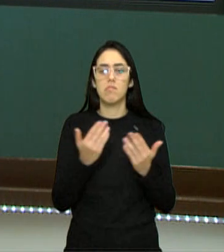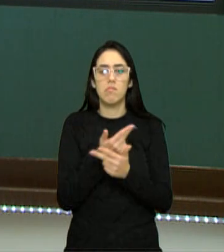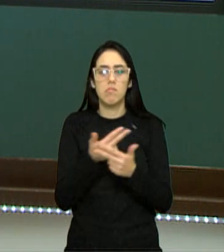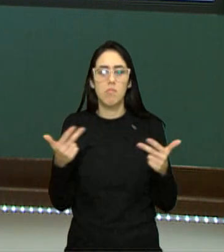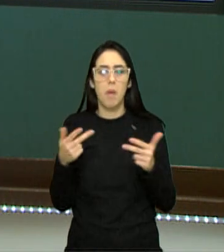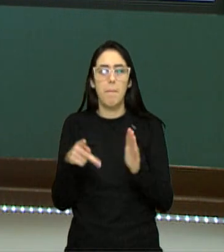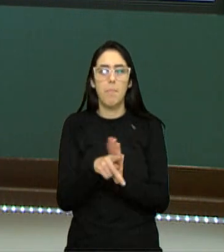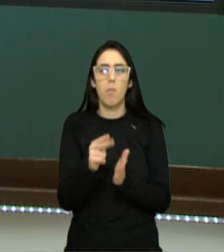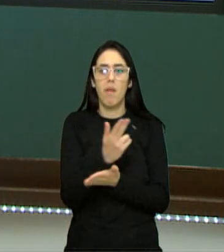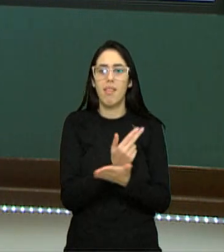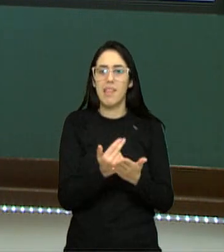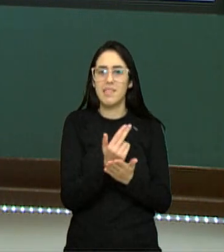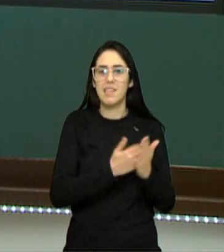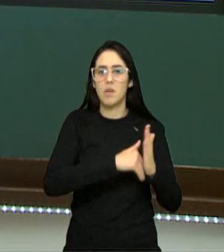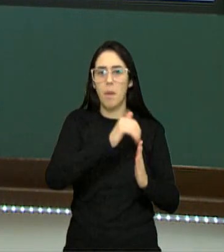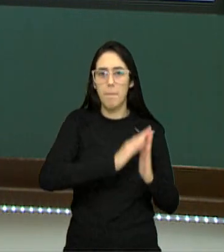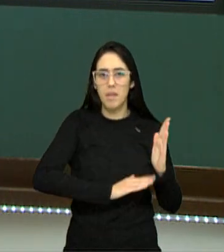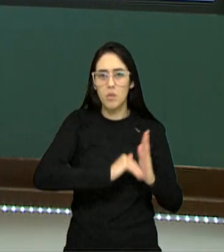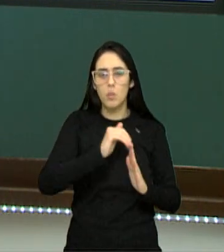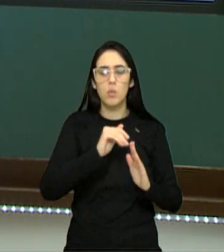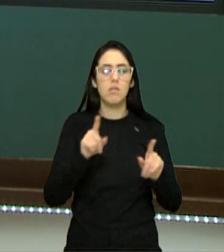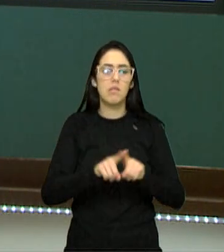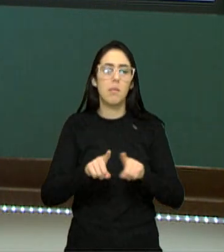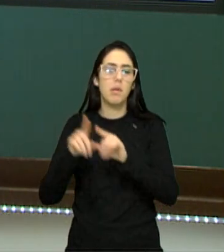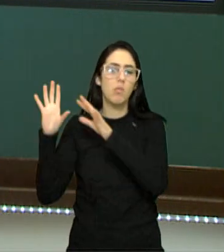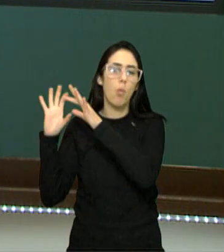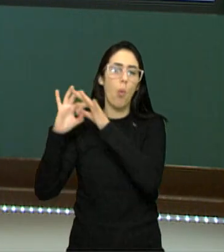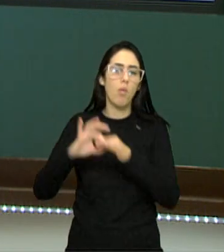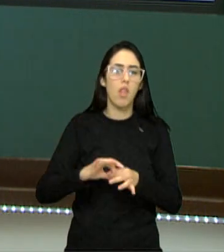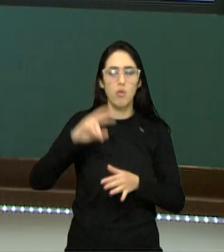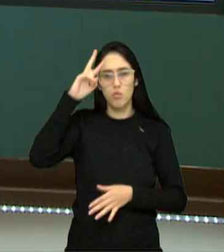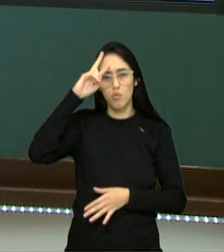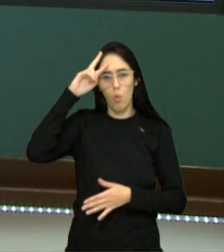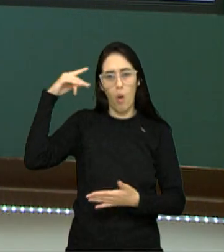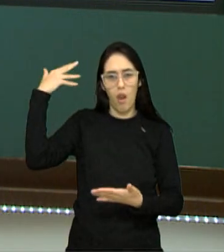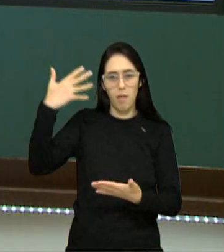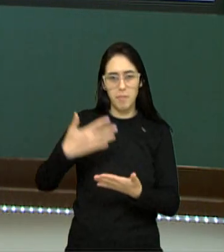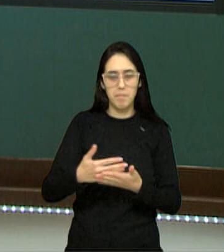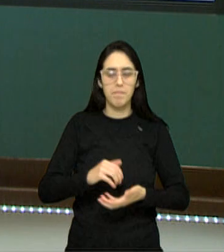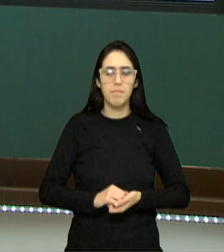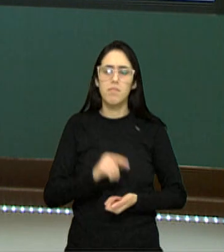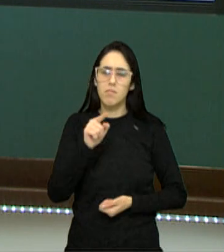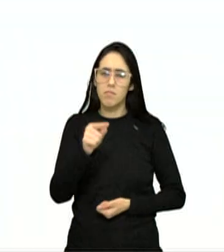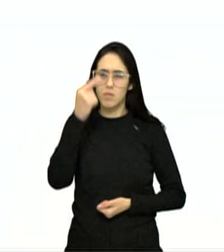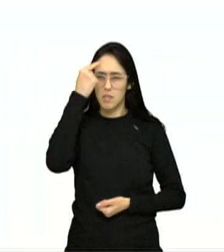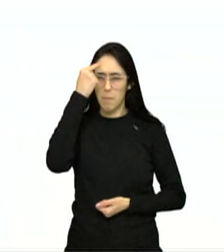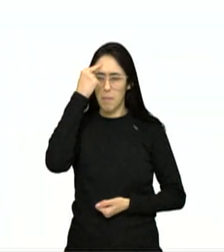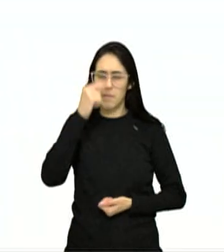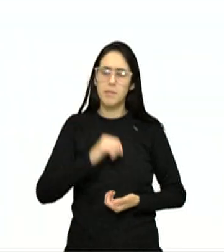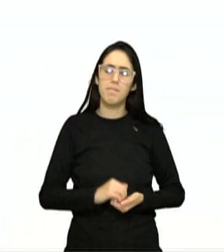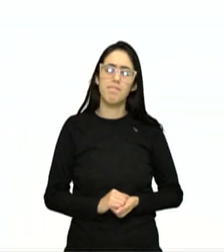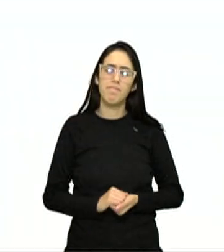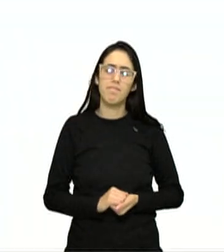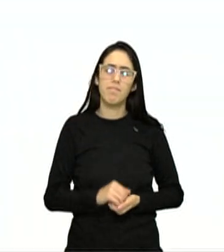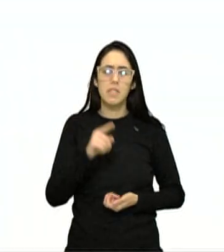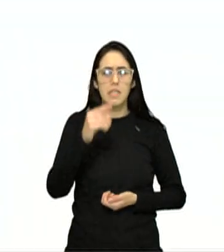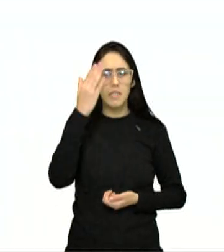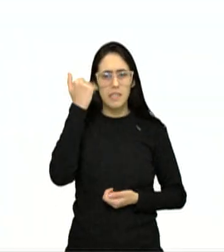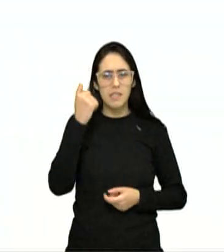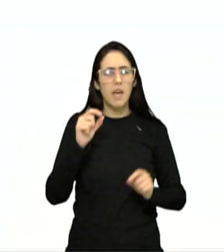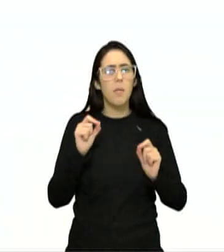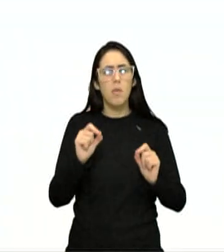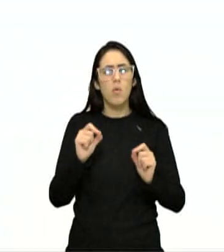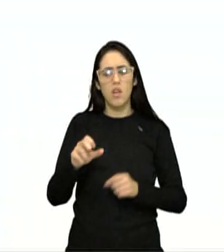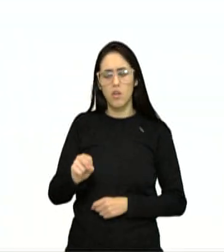de desenho e pintura e seus contextos históricos. Pense um pouco. Você sabe o que é um suporte